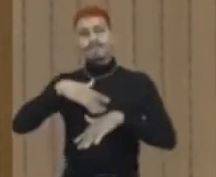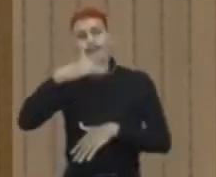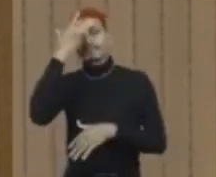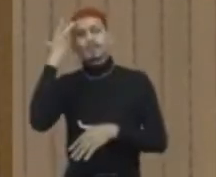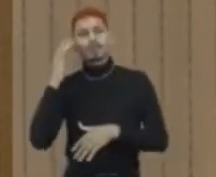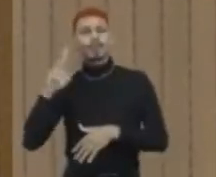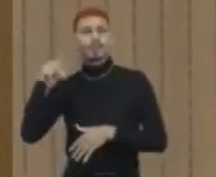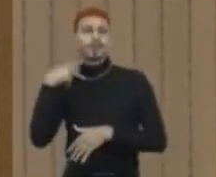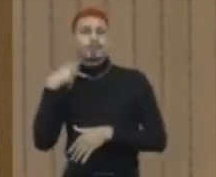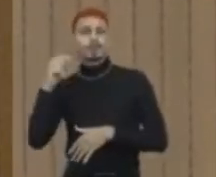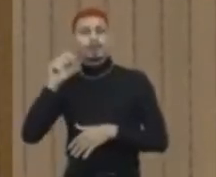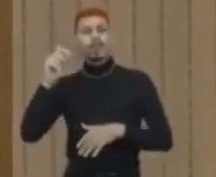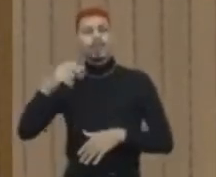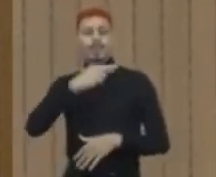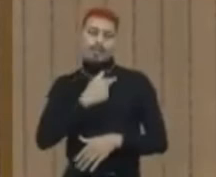no Pará.